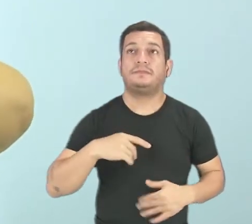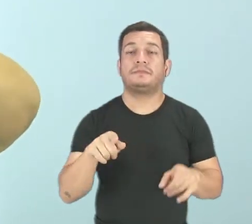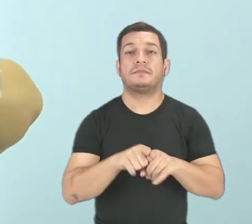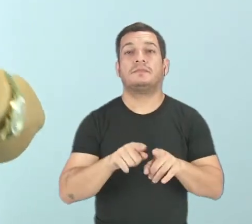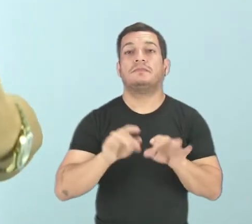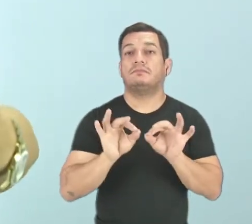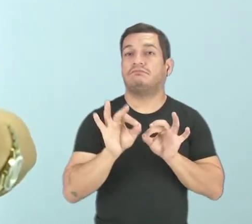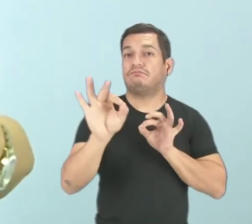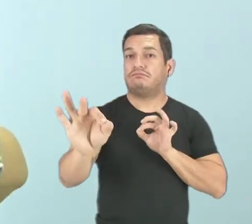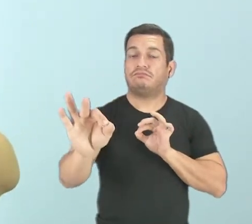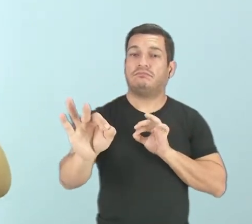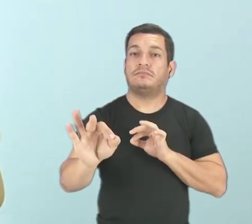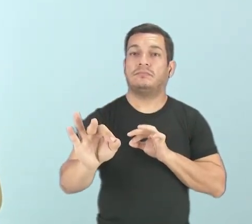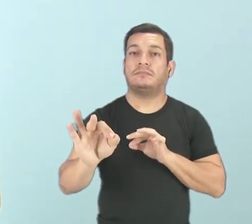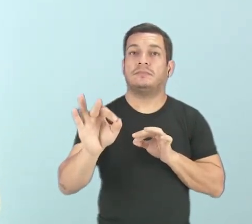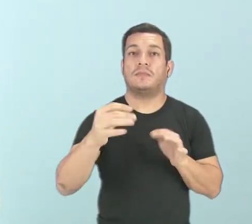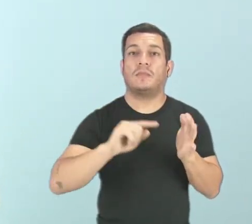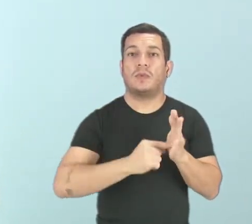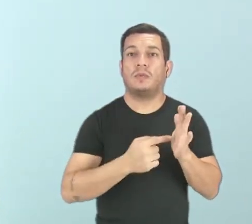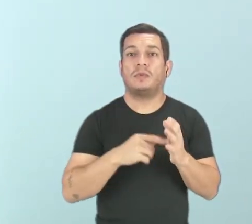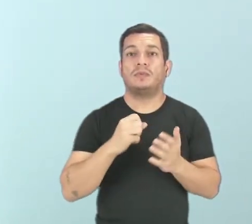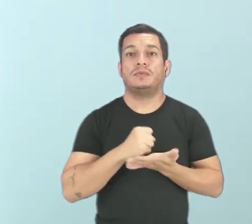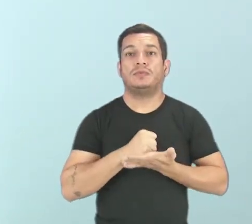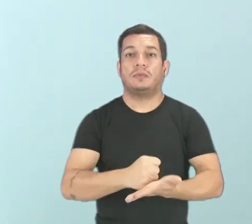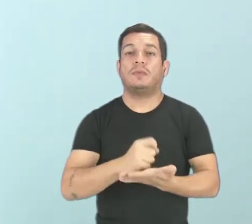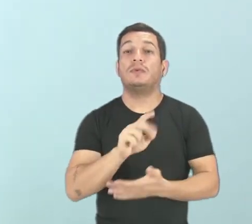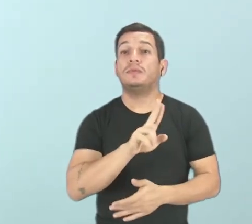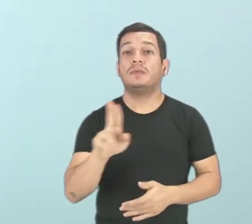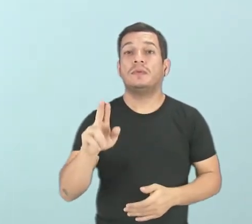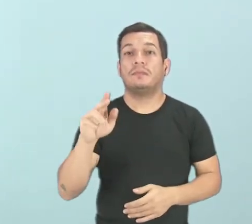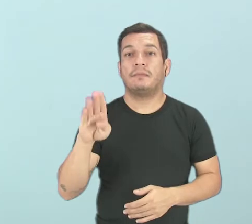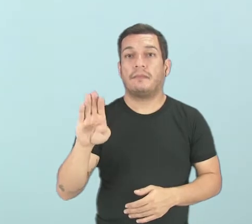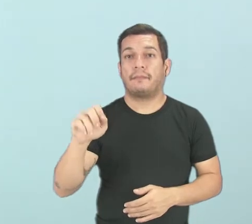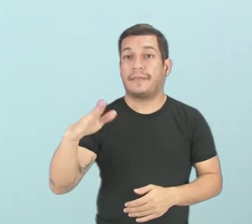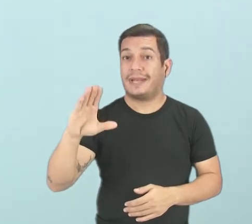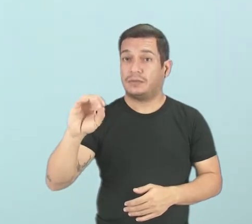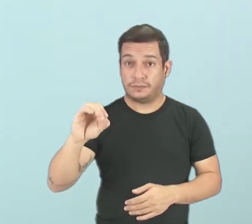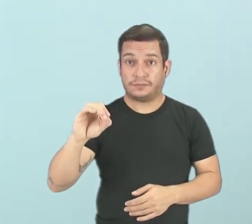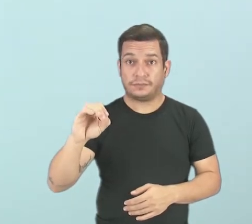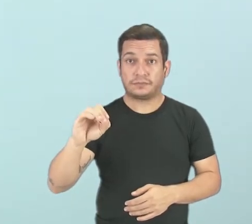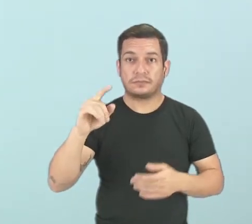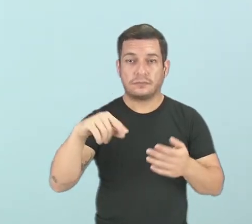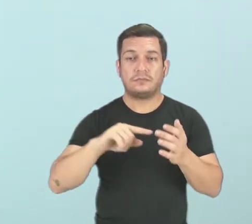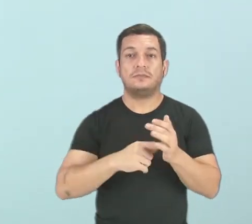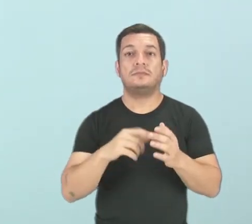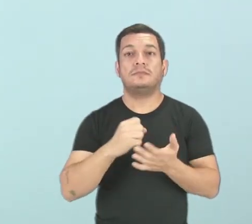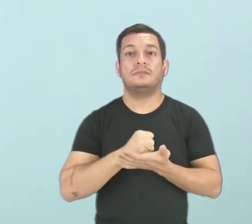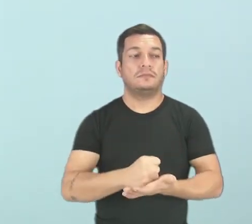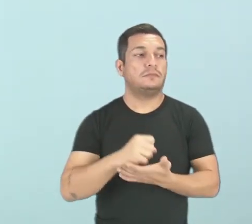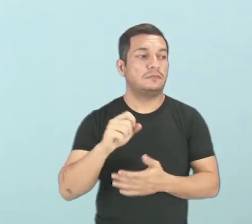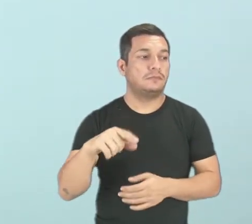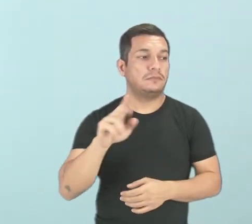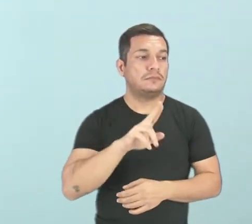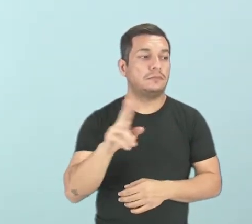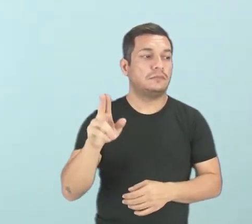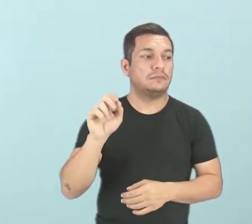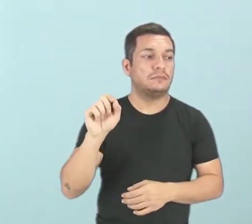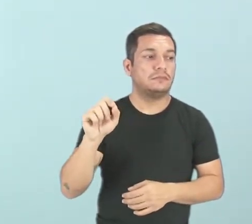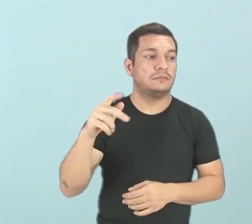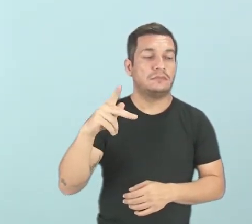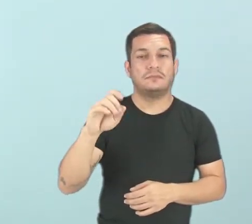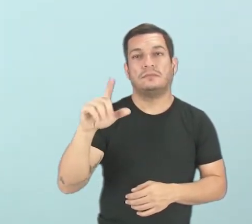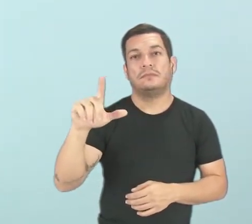por diante. E força, como nós já vimos também no sistema internacional, ela é dada em Newton. E nós temos outros